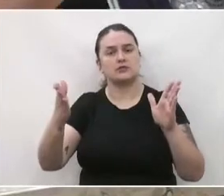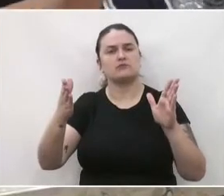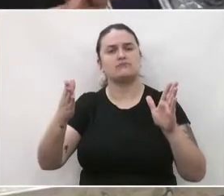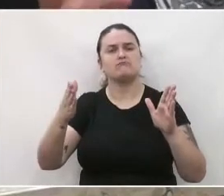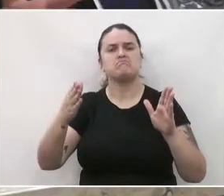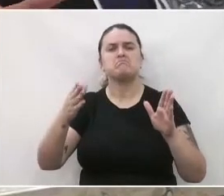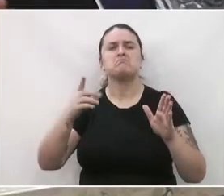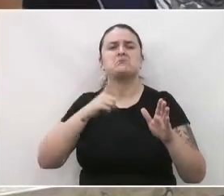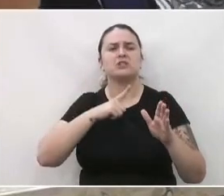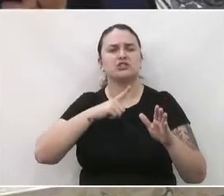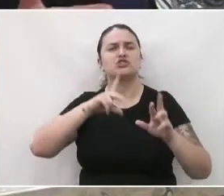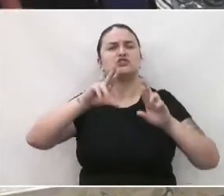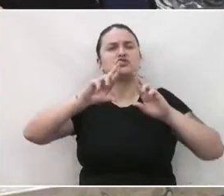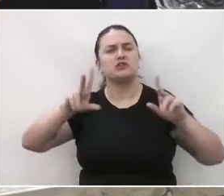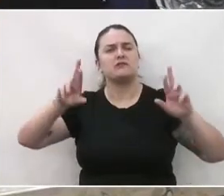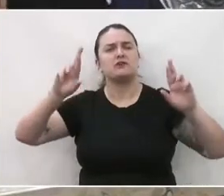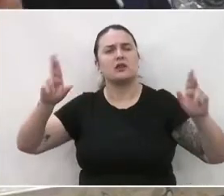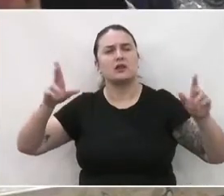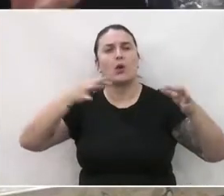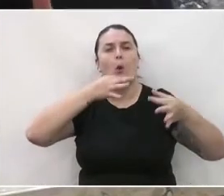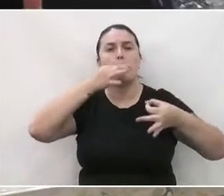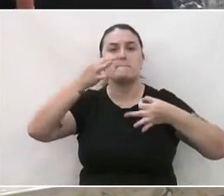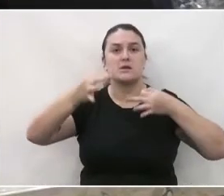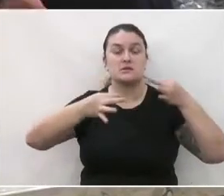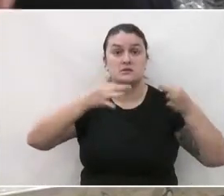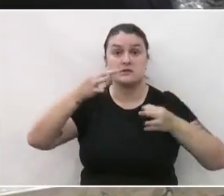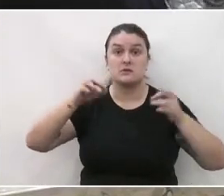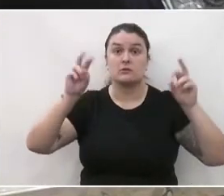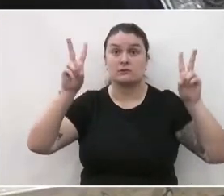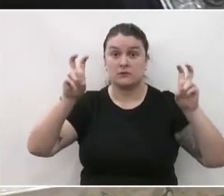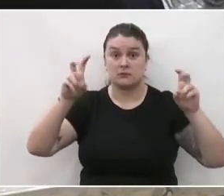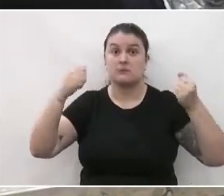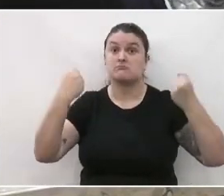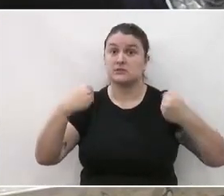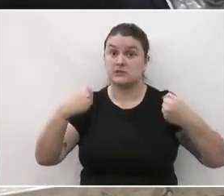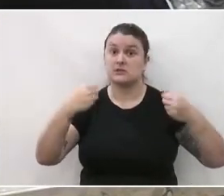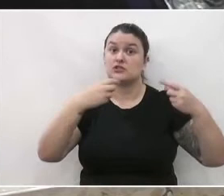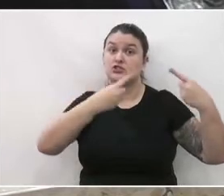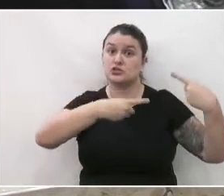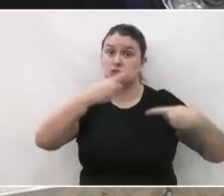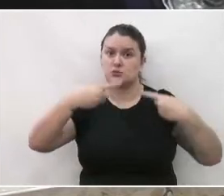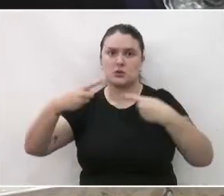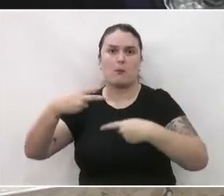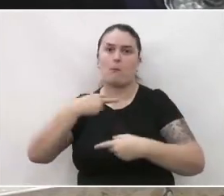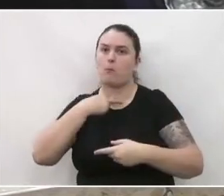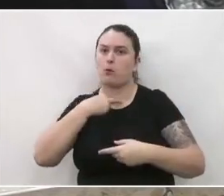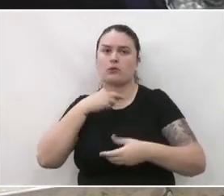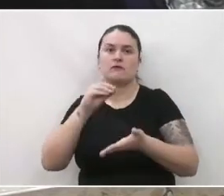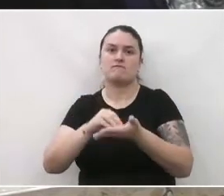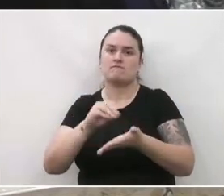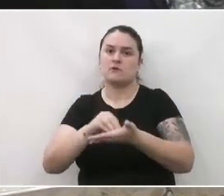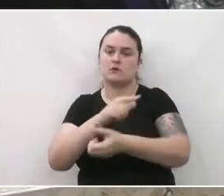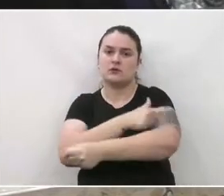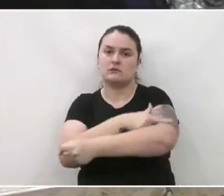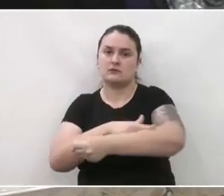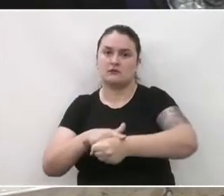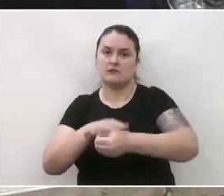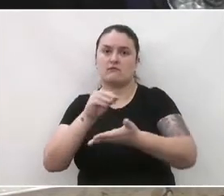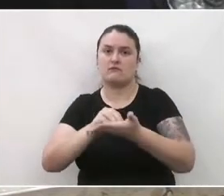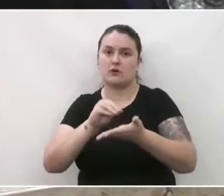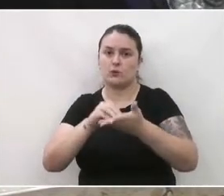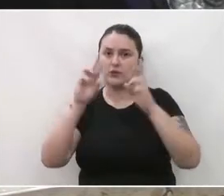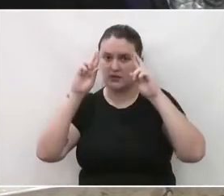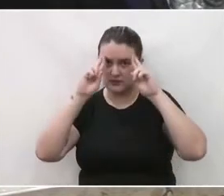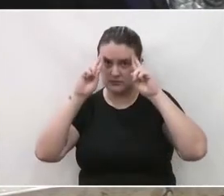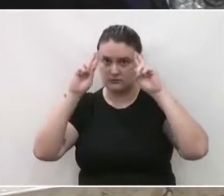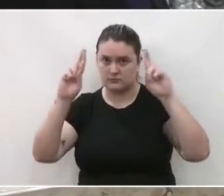os pontos, né, sobre um tema, né, e que ele seja discutido aqui. O que não dá para tolerar é a falta de educação e de respeito, né, dentro